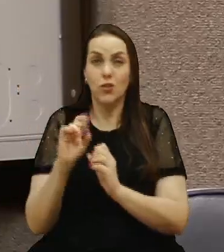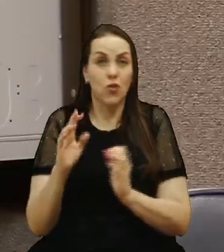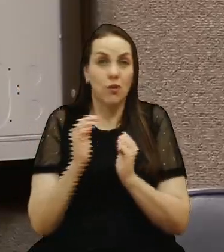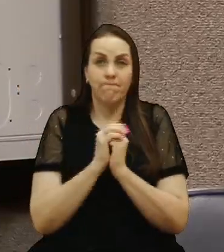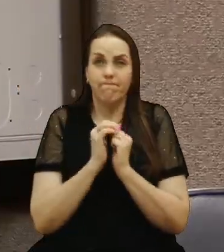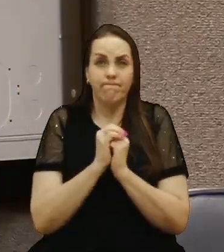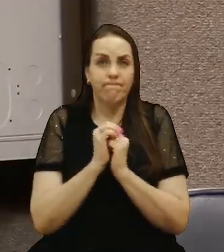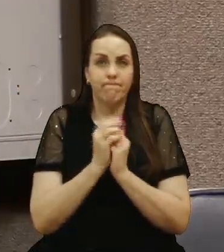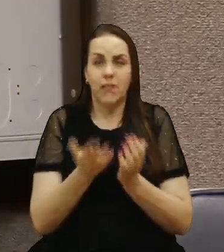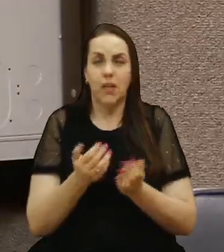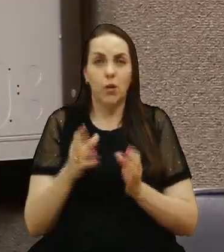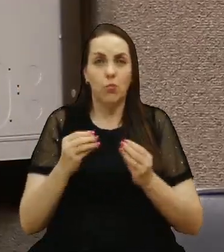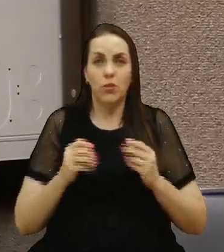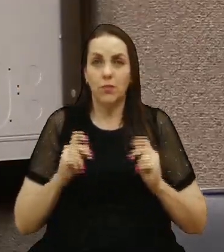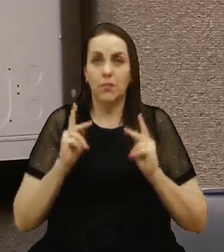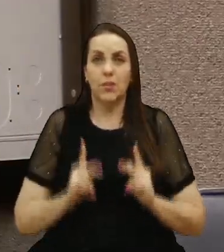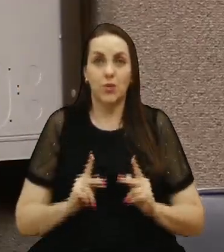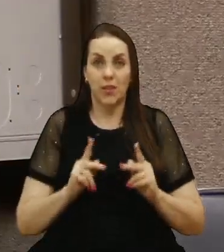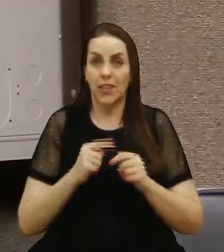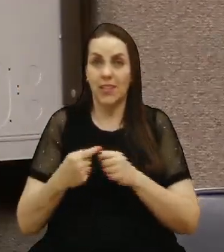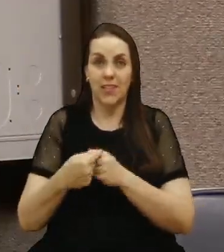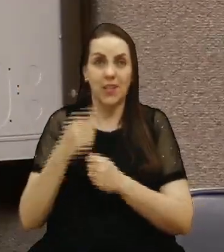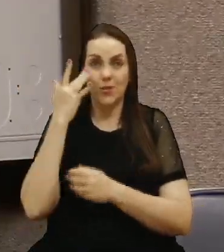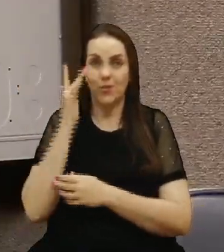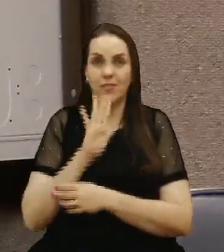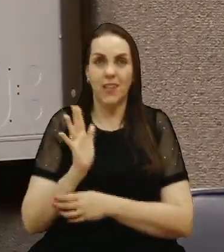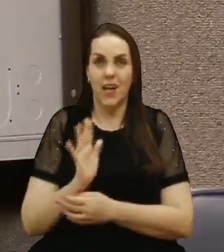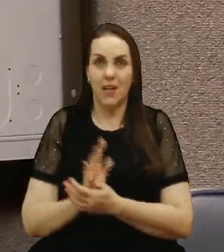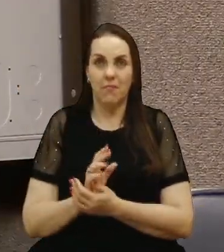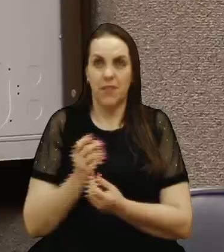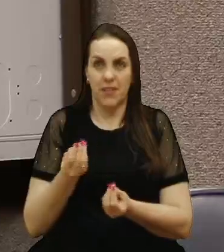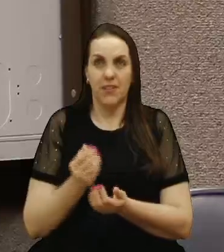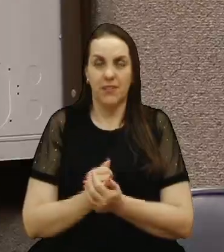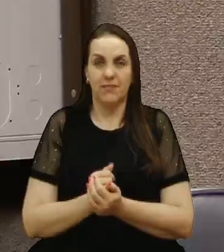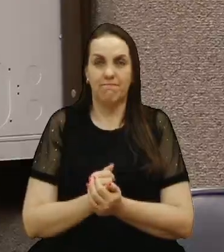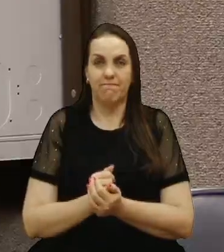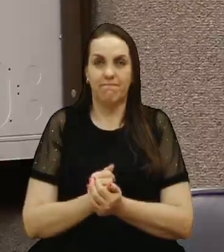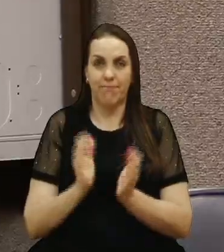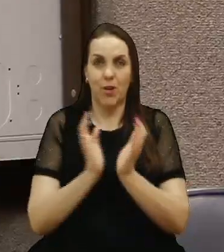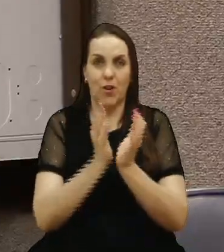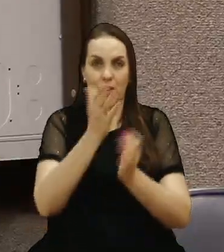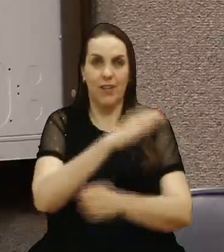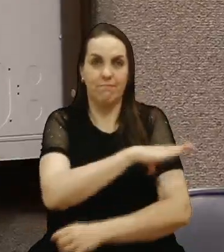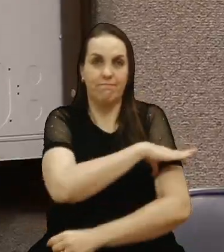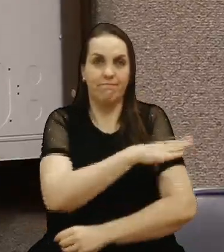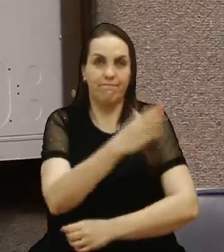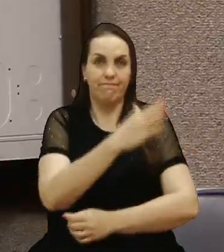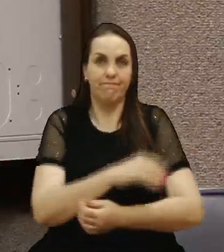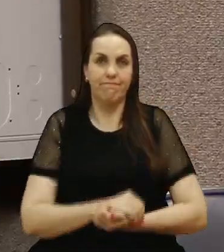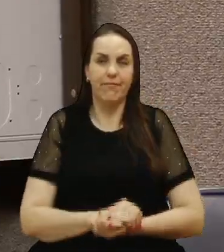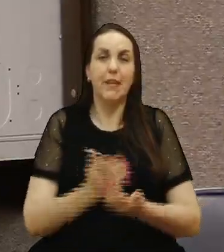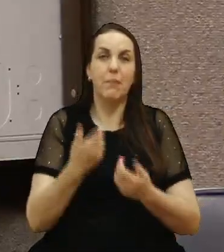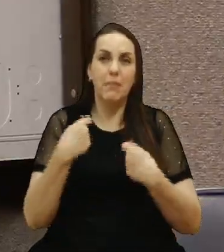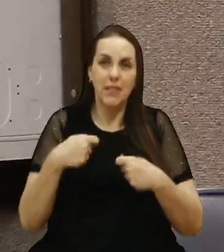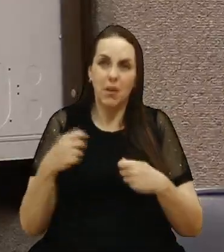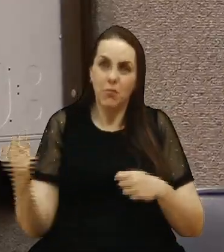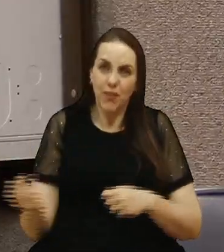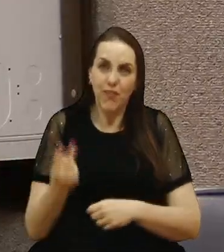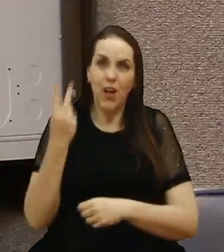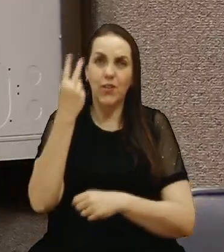gente aqui na cidade não tem essa noção, colega Ramon. Então, temos que valorizar os